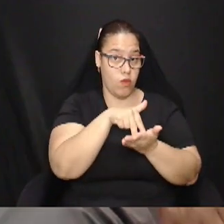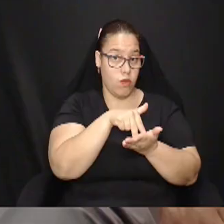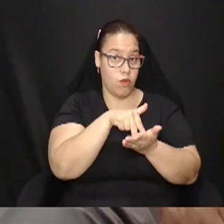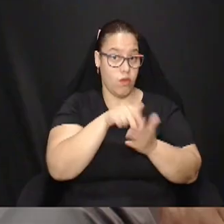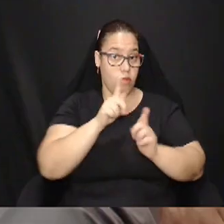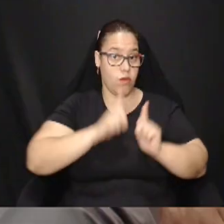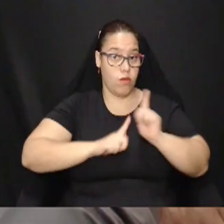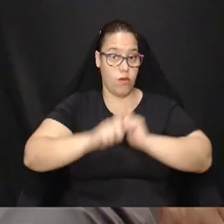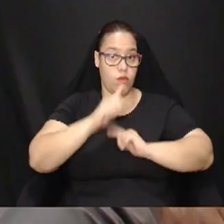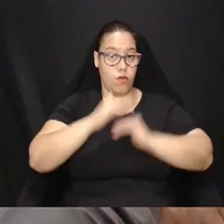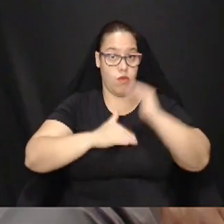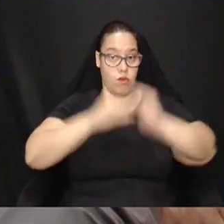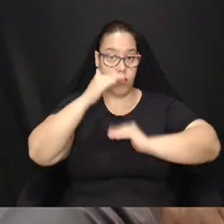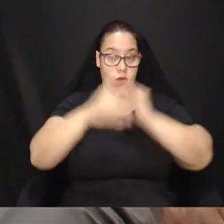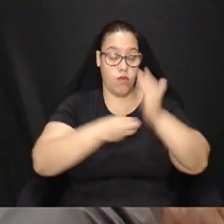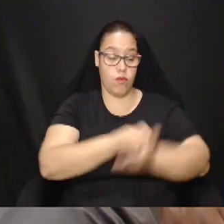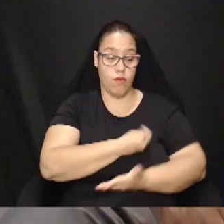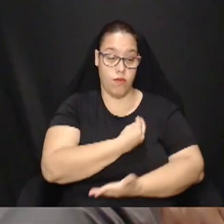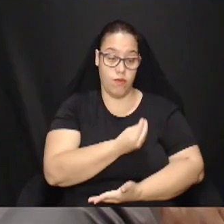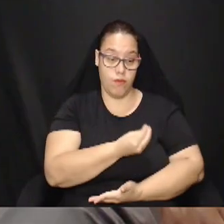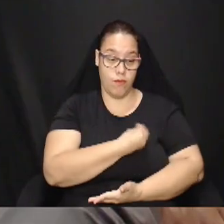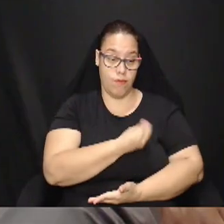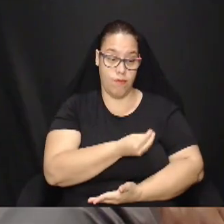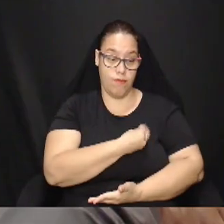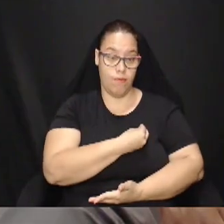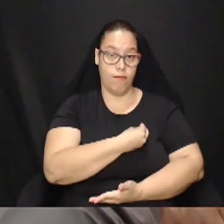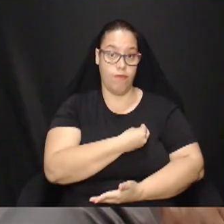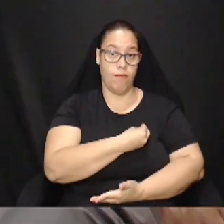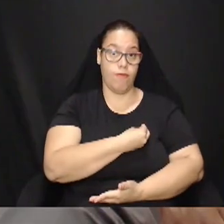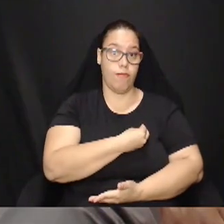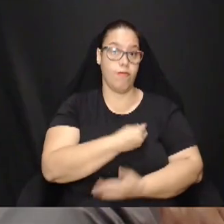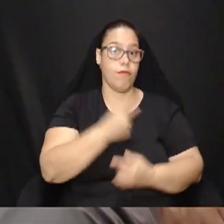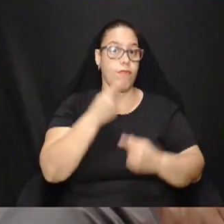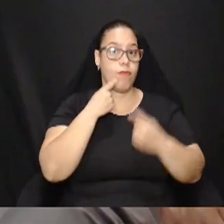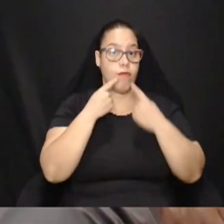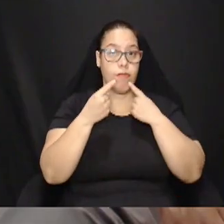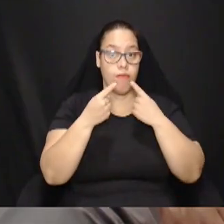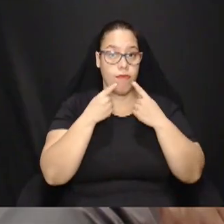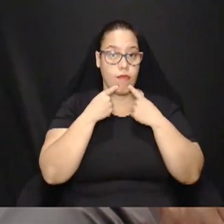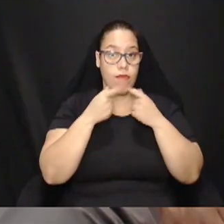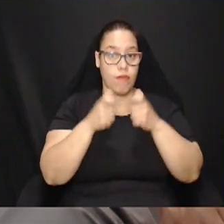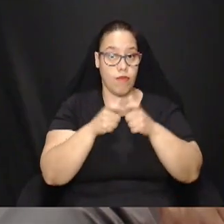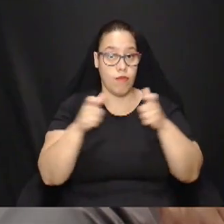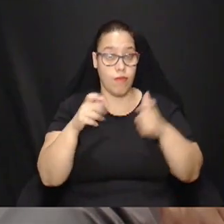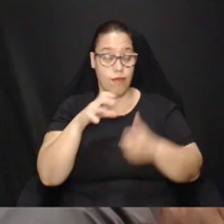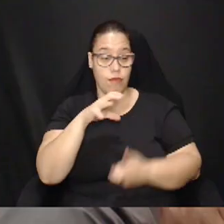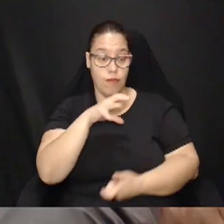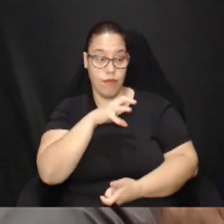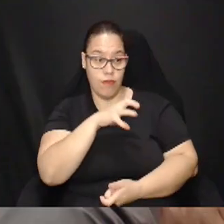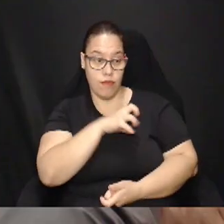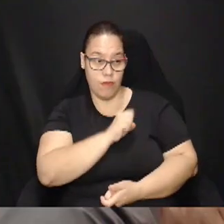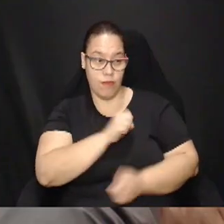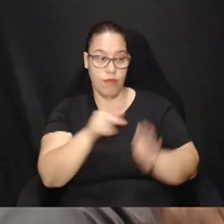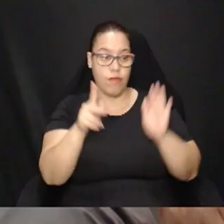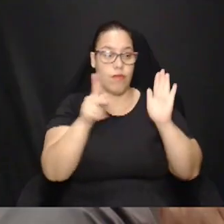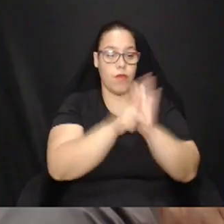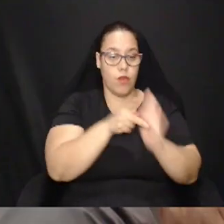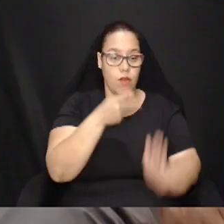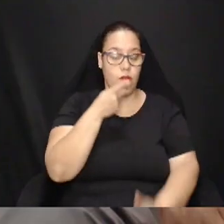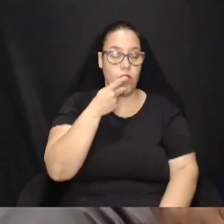de vida. E aí a gente vai dialogar de uma maneira um pouco mais romântica do que propriamente o que você traz, né,